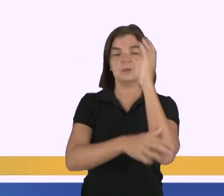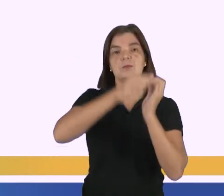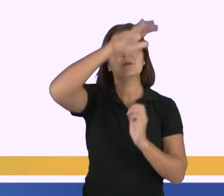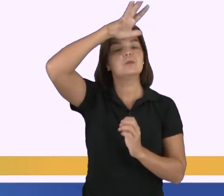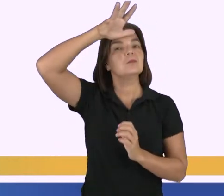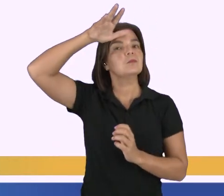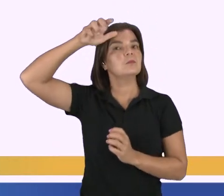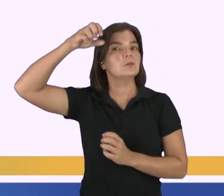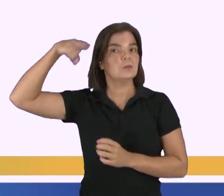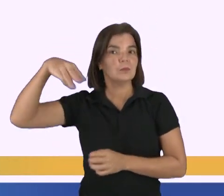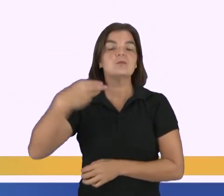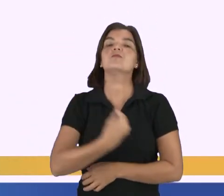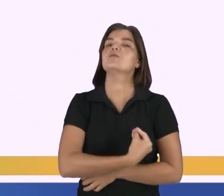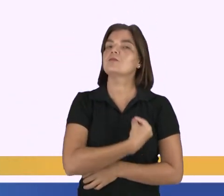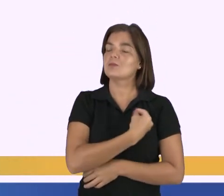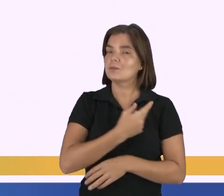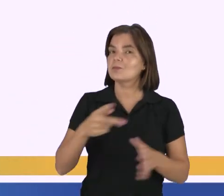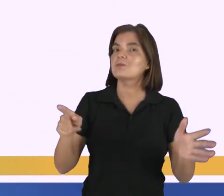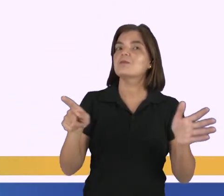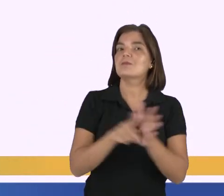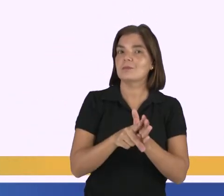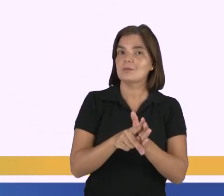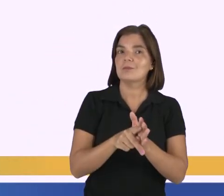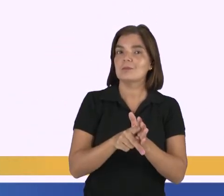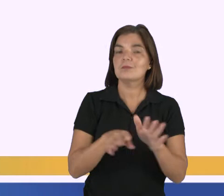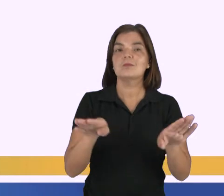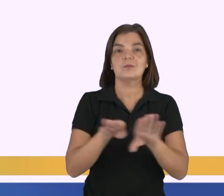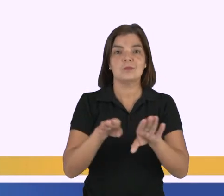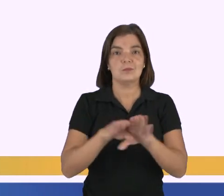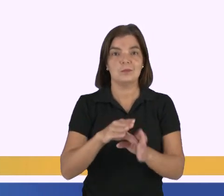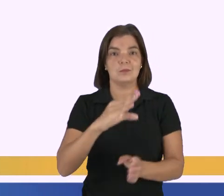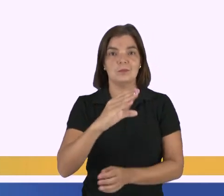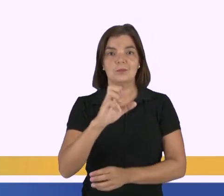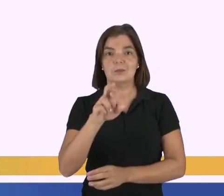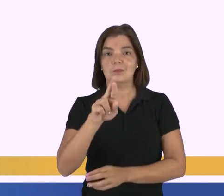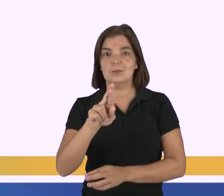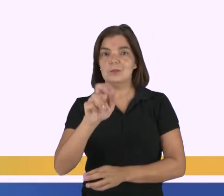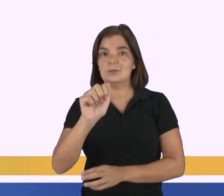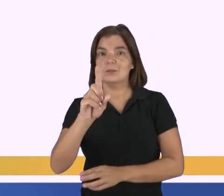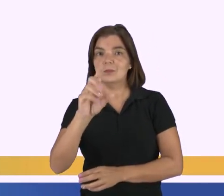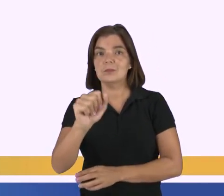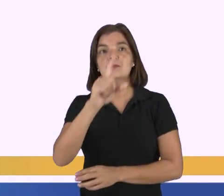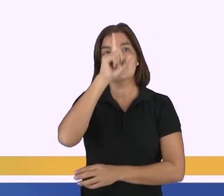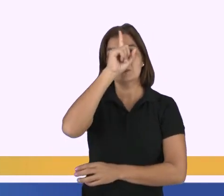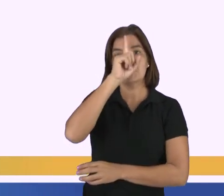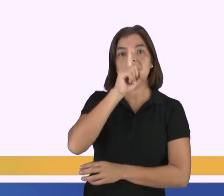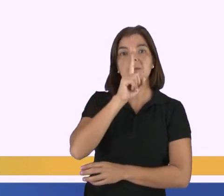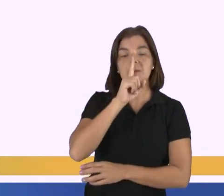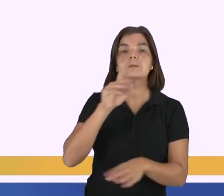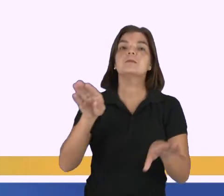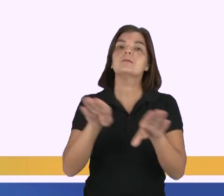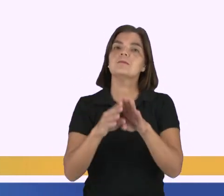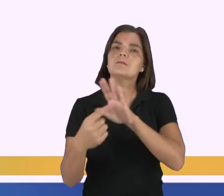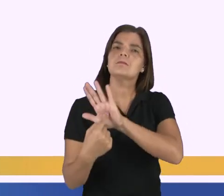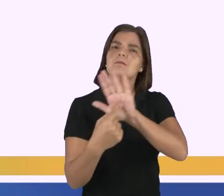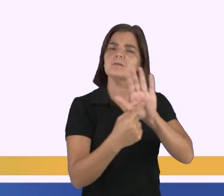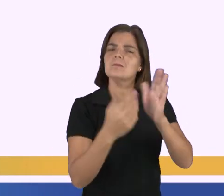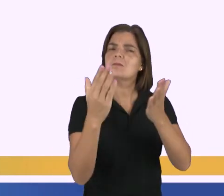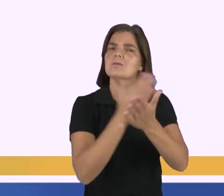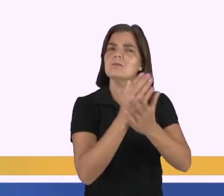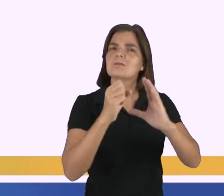da qual nós fazemos parte, o cerrado, esse de amarelo, inclusive aparecem